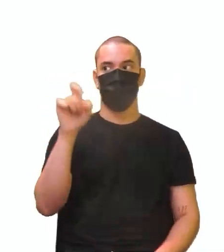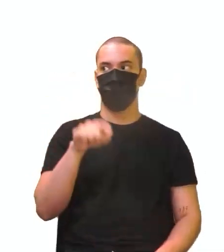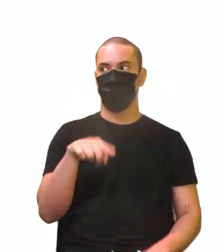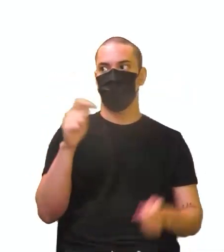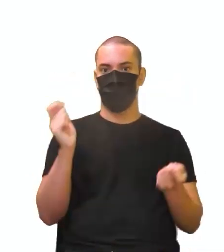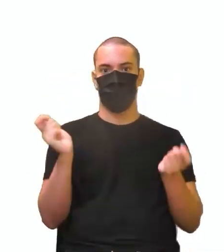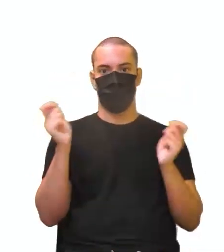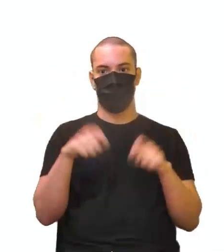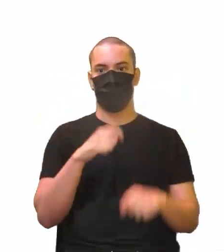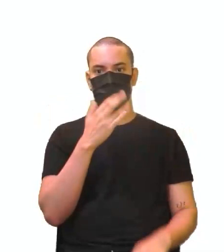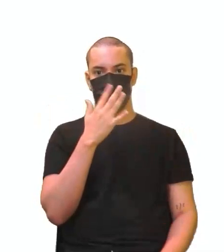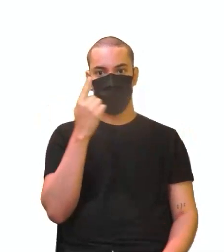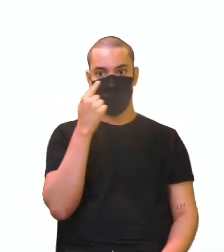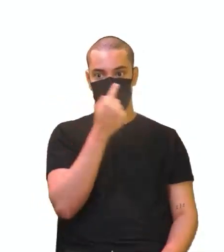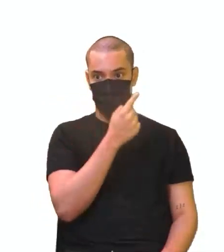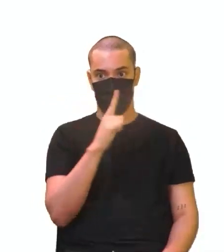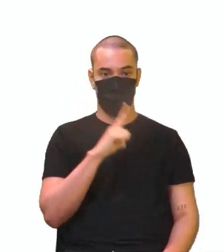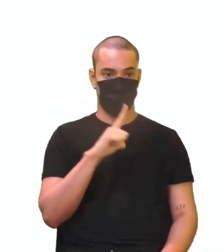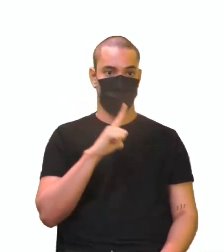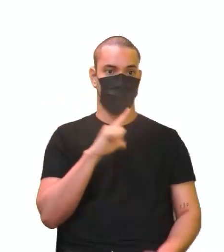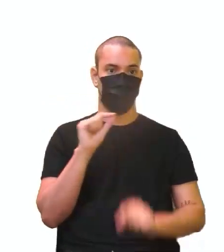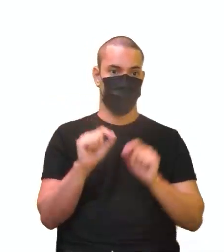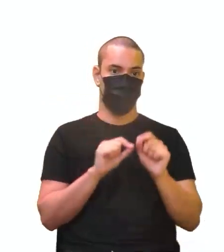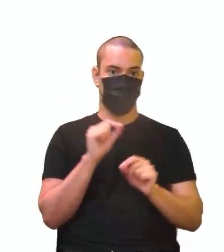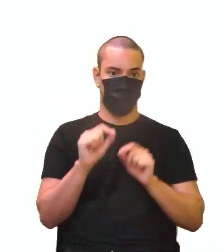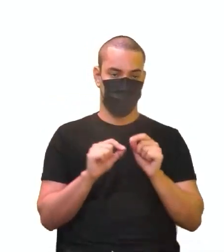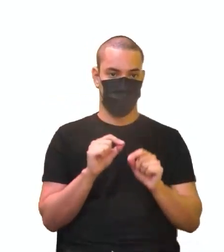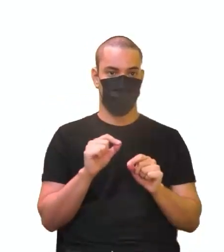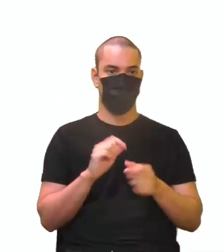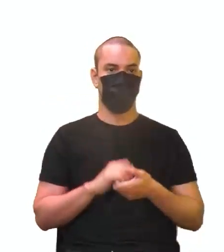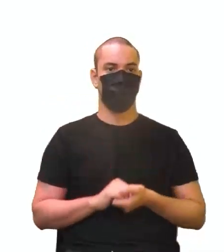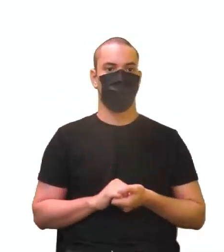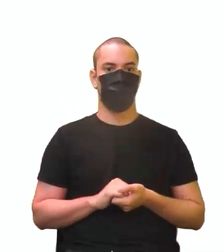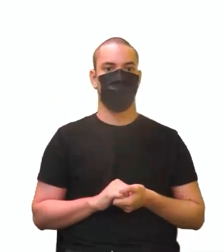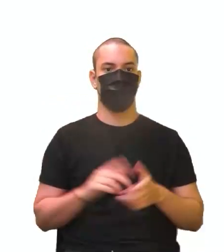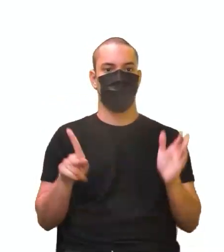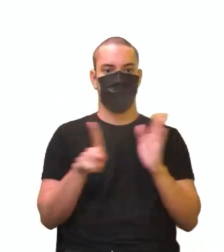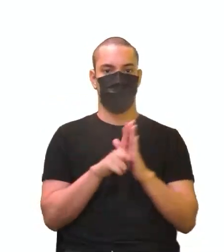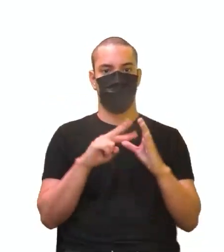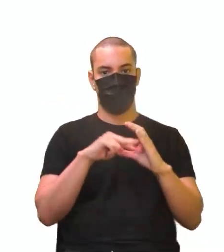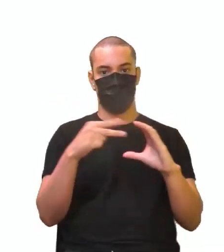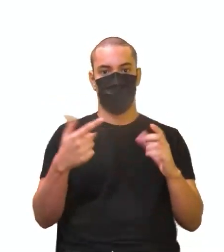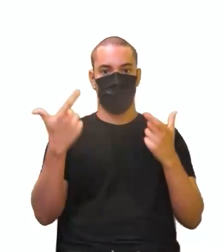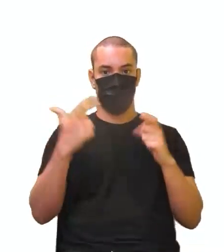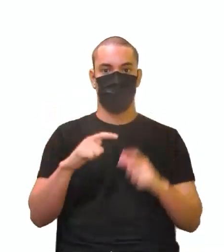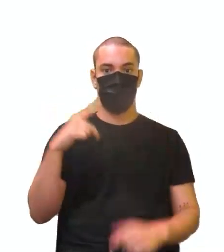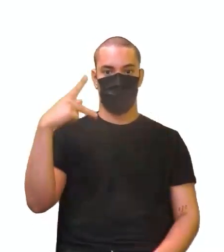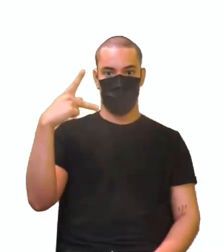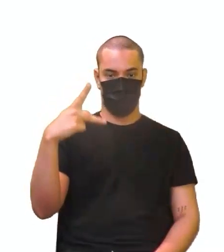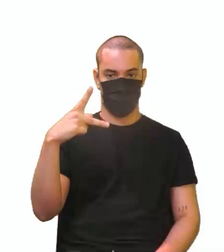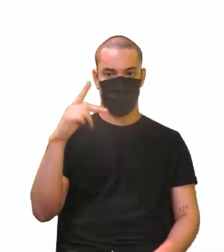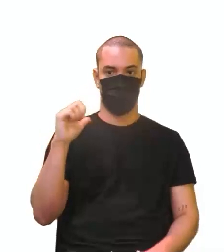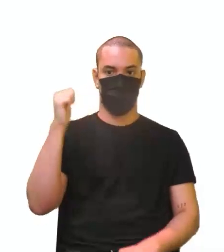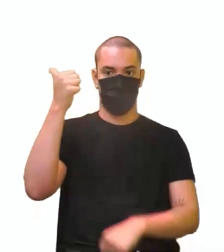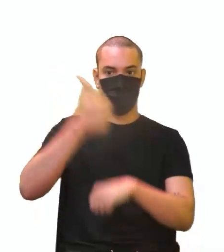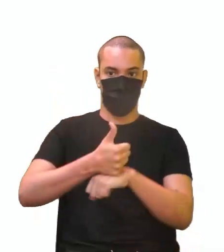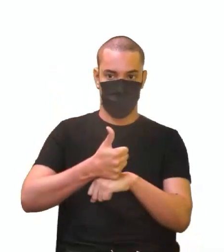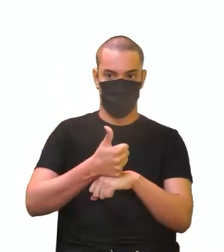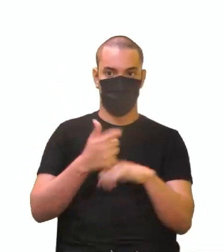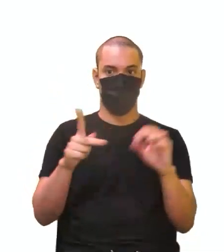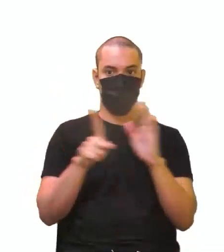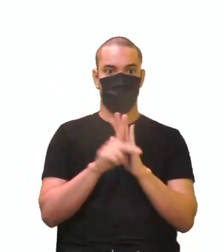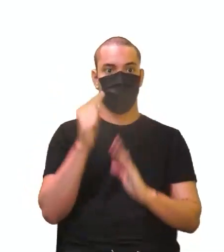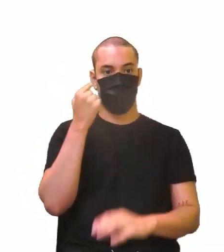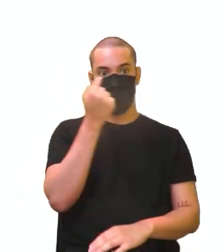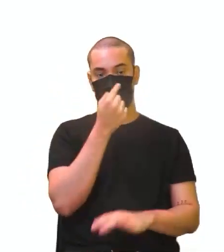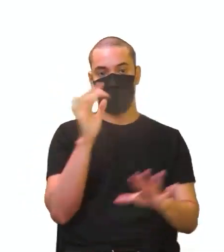Suponhamos que a cor dos olhos seja estabelecida por pares de genes onde P seja dominante para